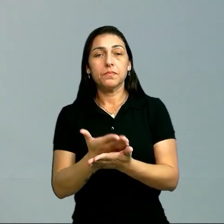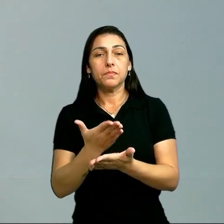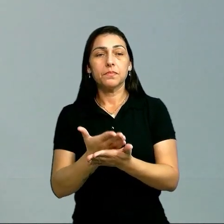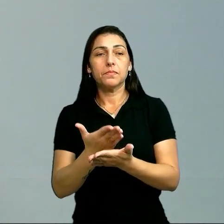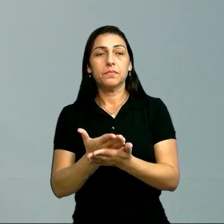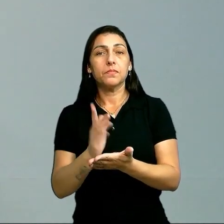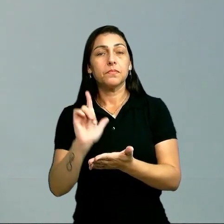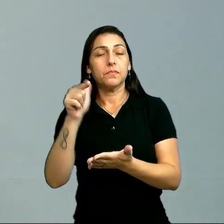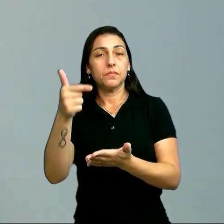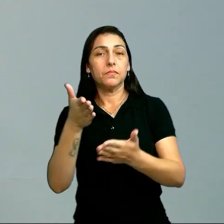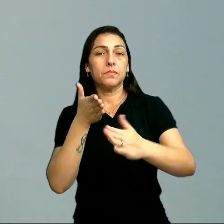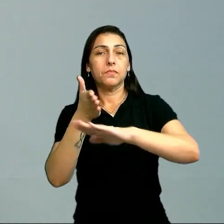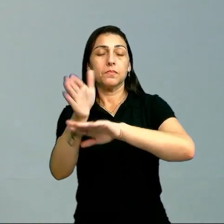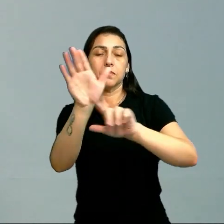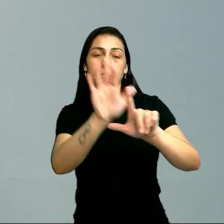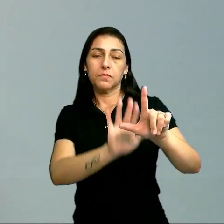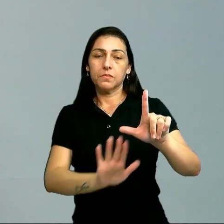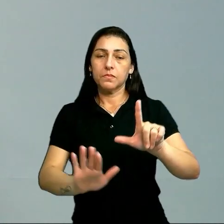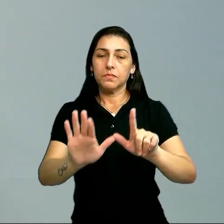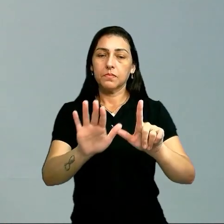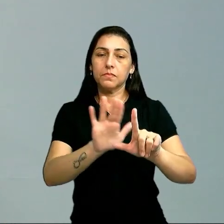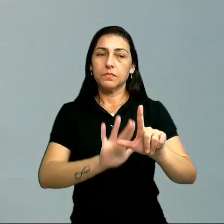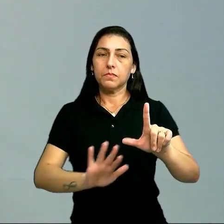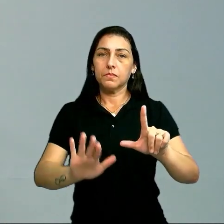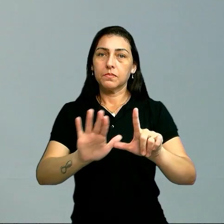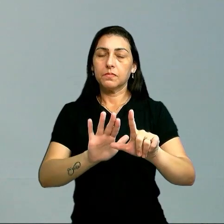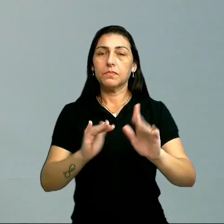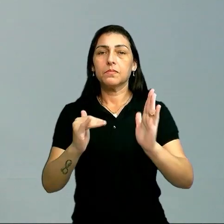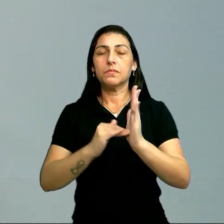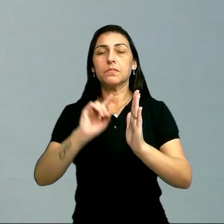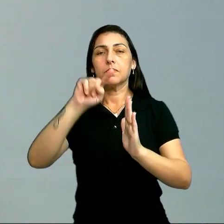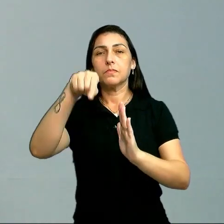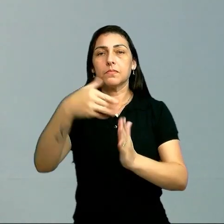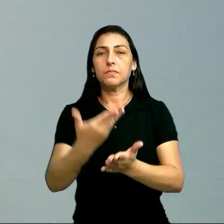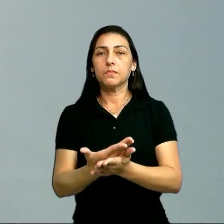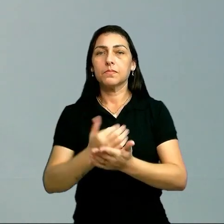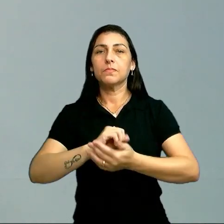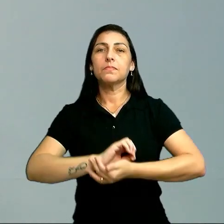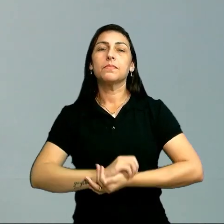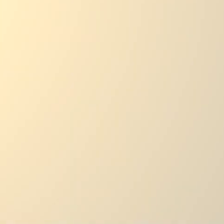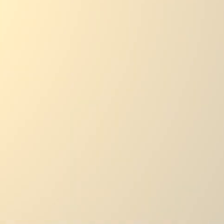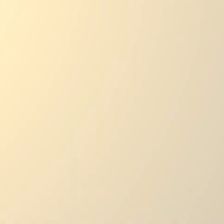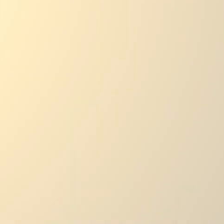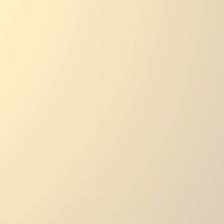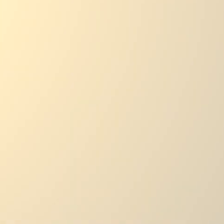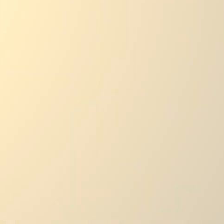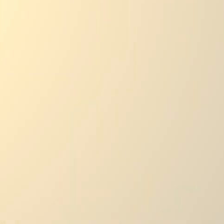aula e outras, acesse as nossas plataformas. Até a próxima aula!